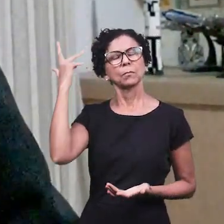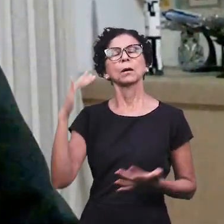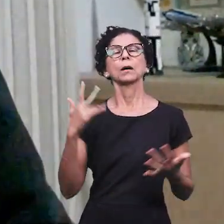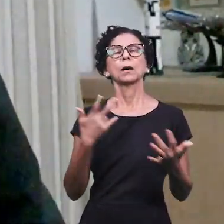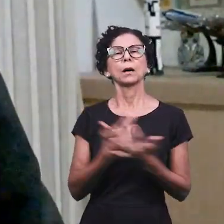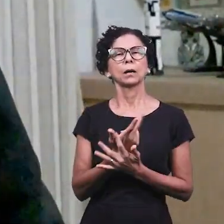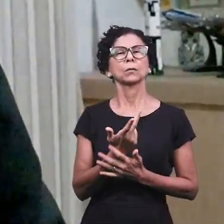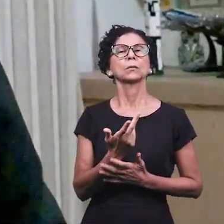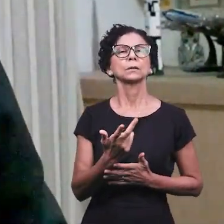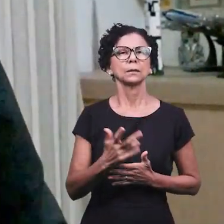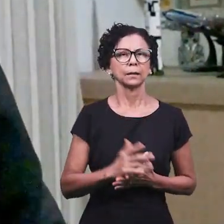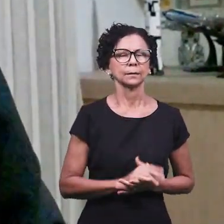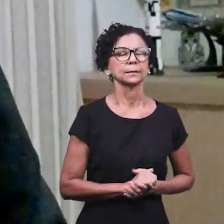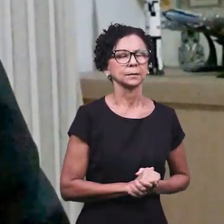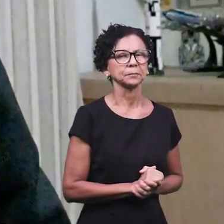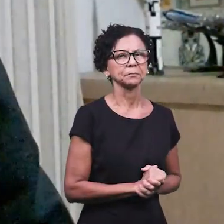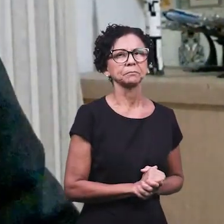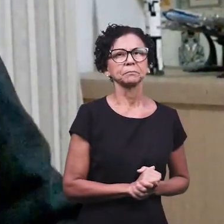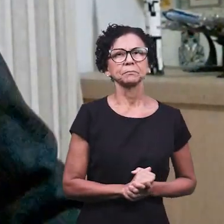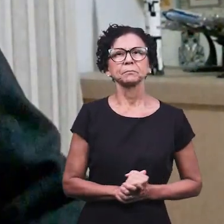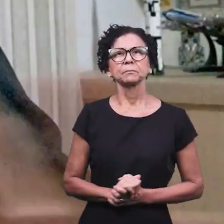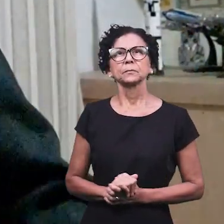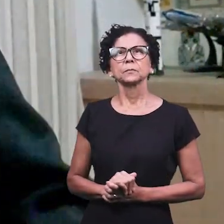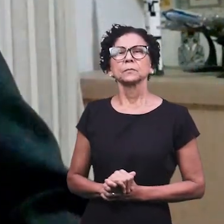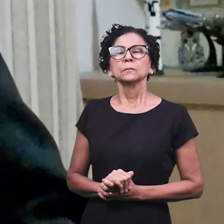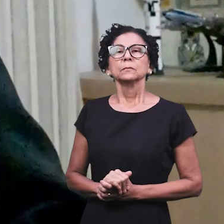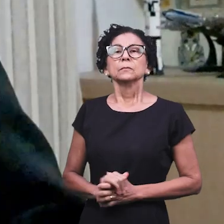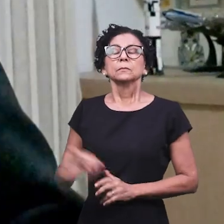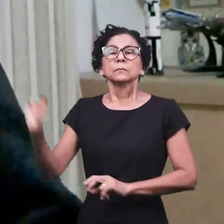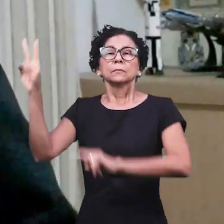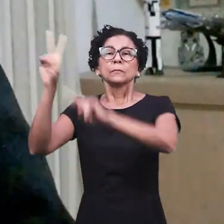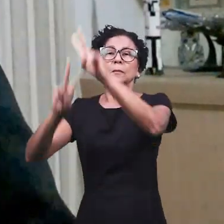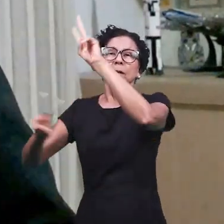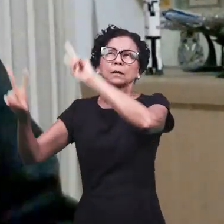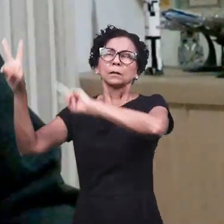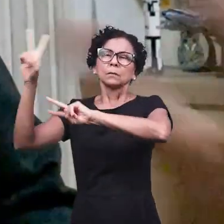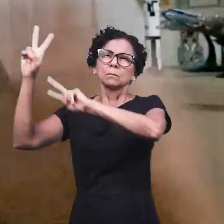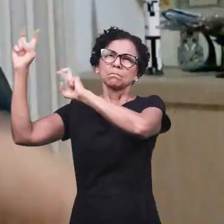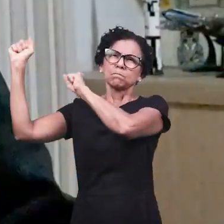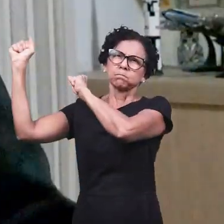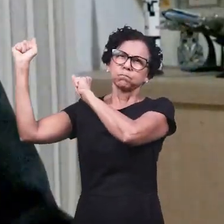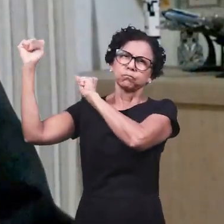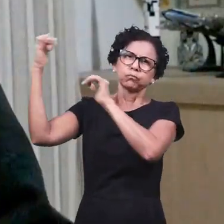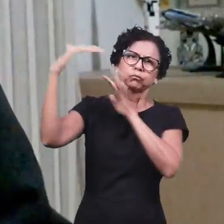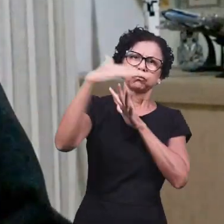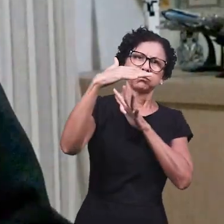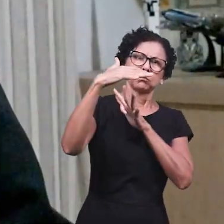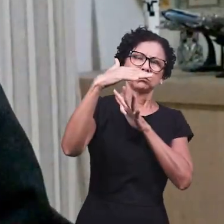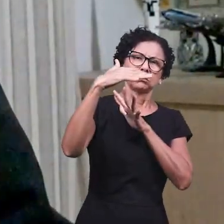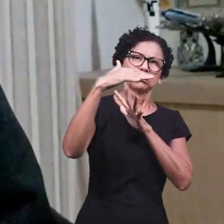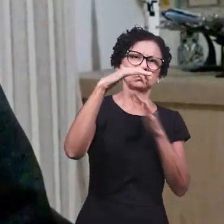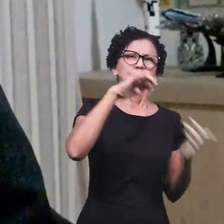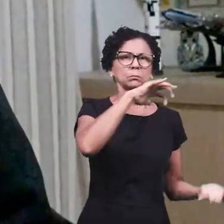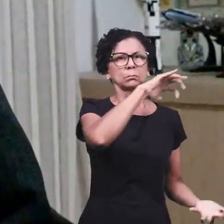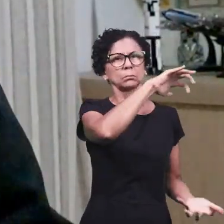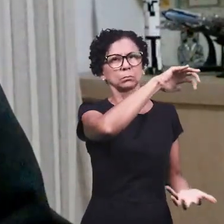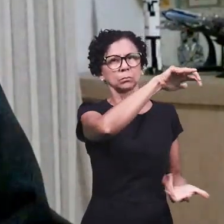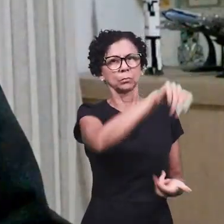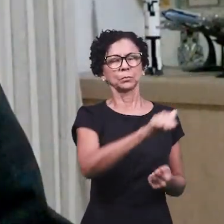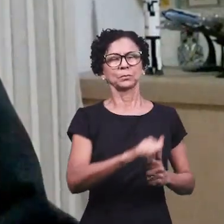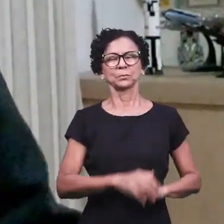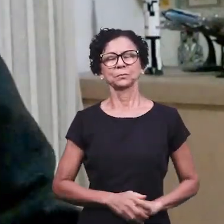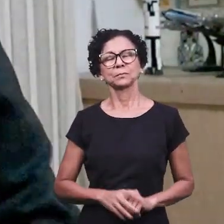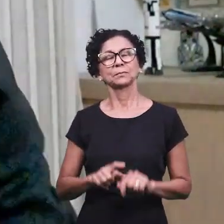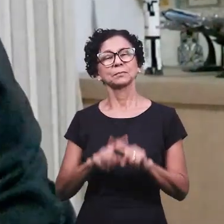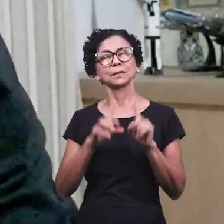Isso é normal, acontece continuamente em todas as direções. E esse vento ele chega até nós, aqui